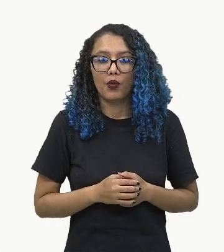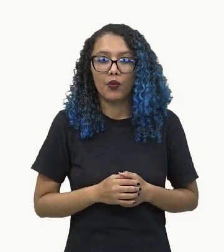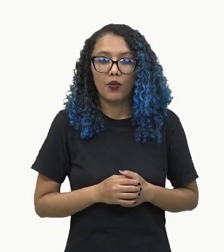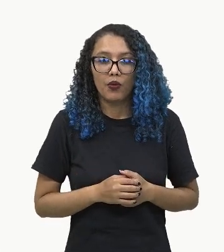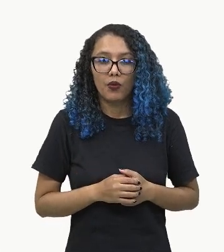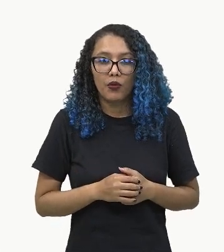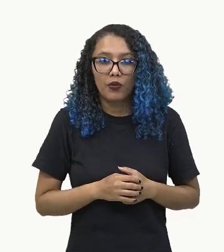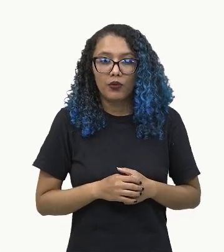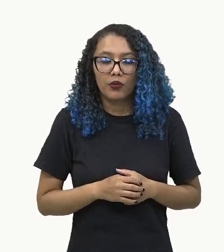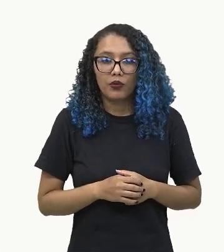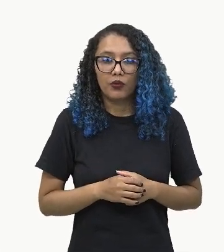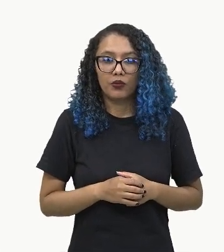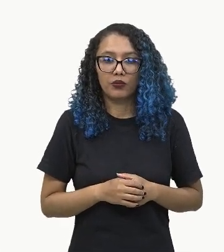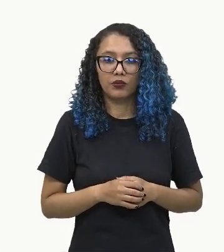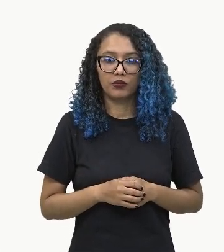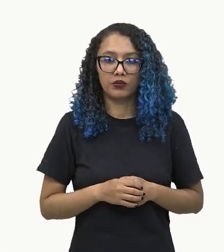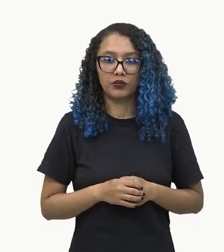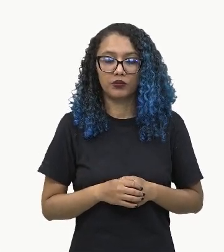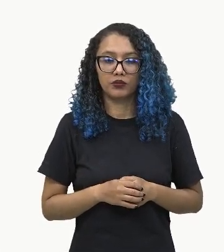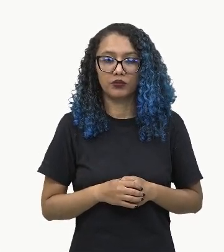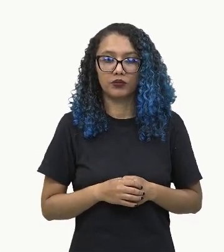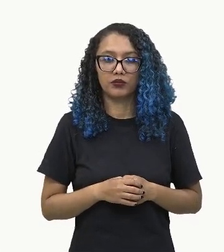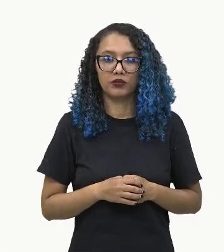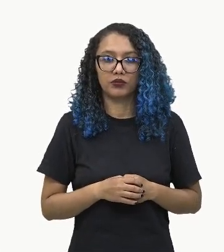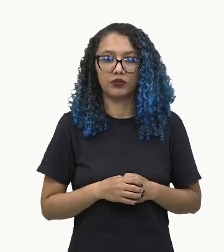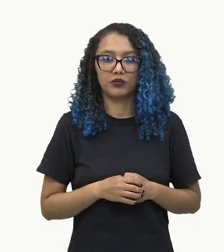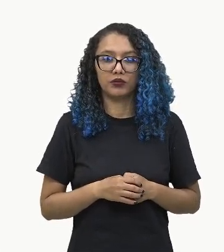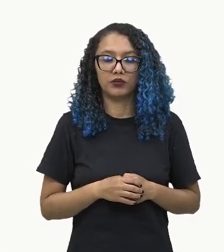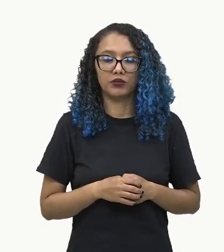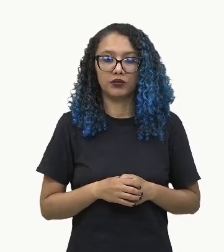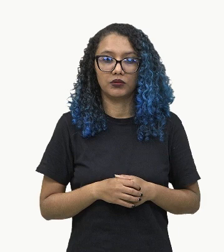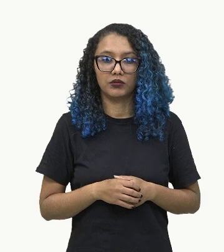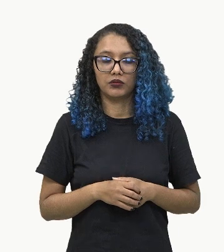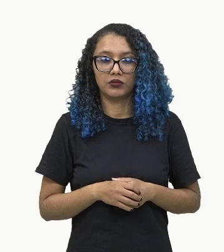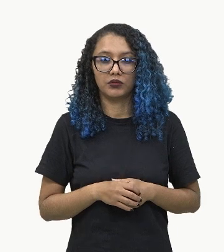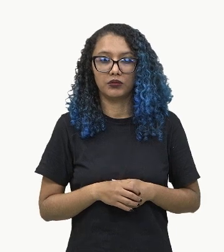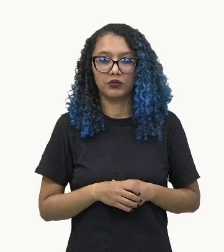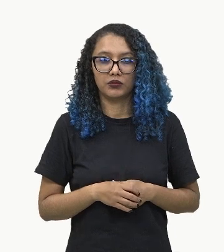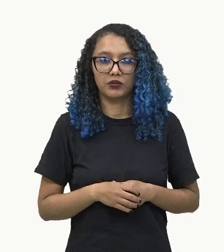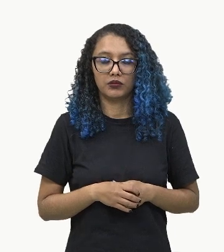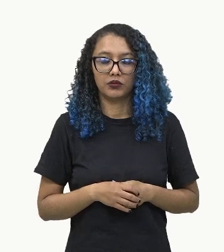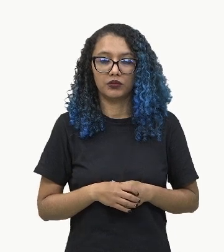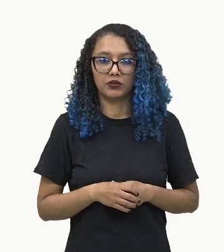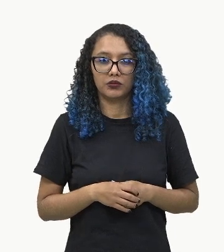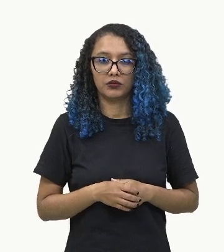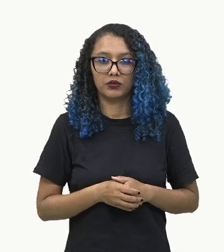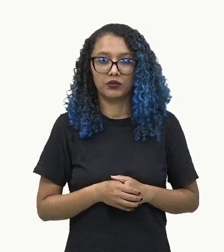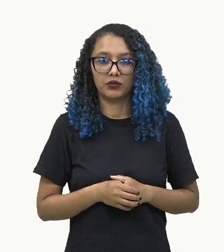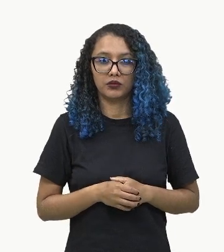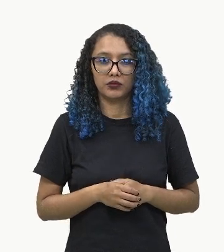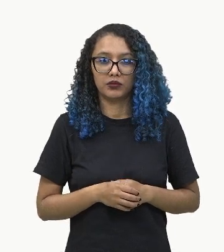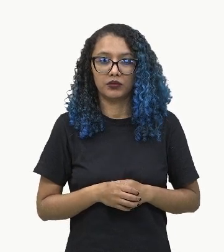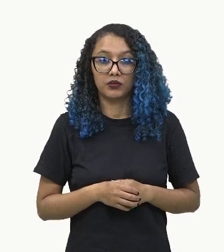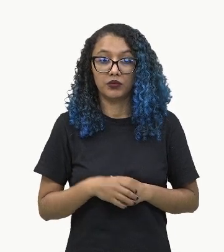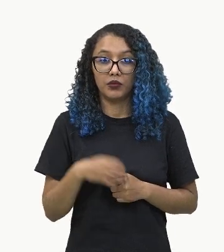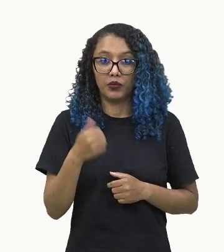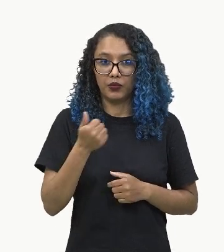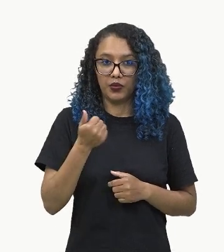diferença de dois quadrados para o produto da soma pela diferença? A gente vai, ó, primeiro